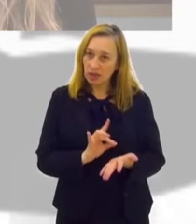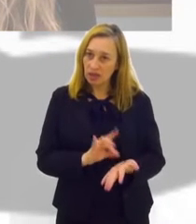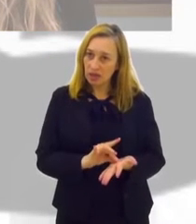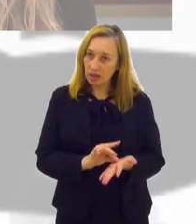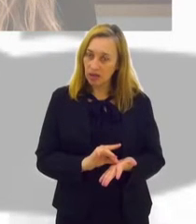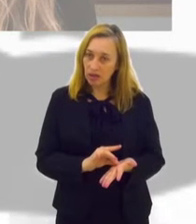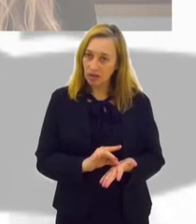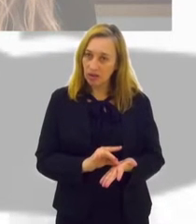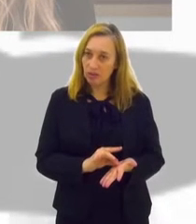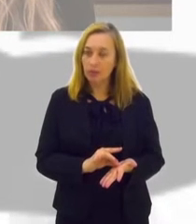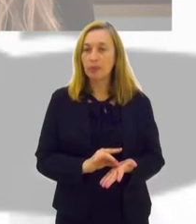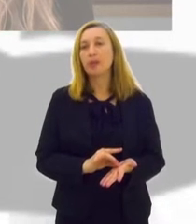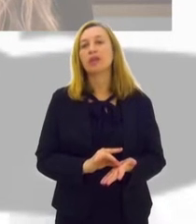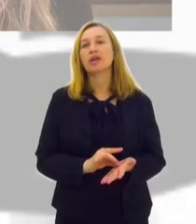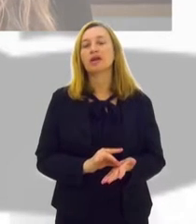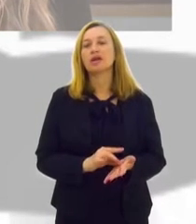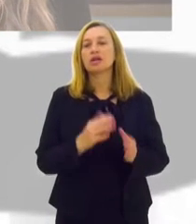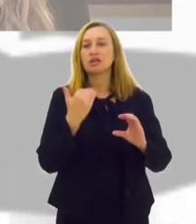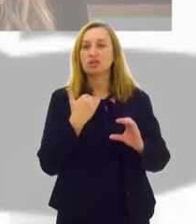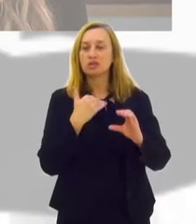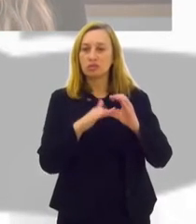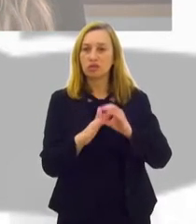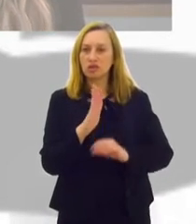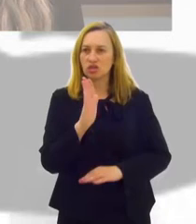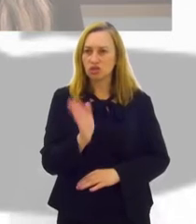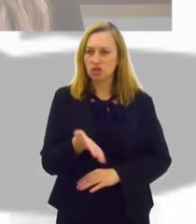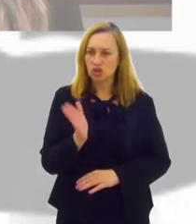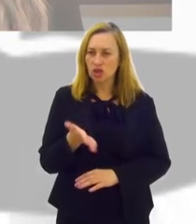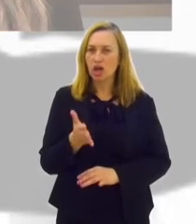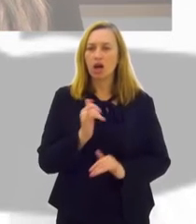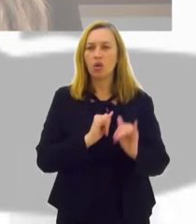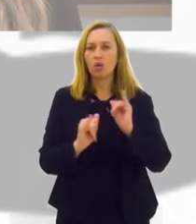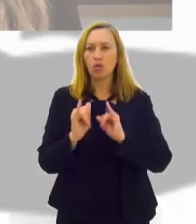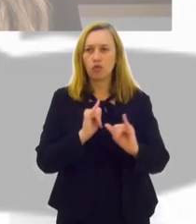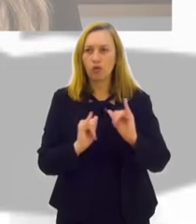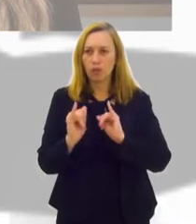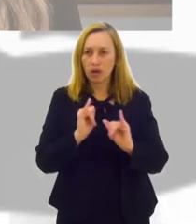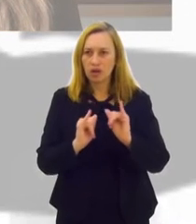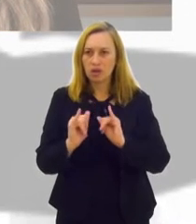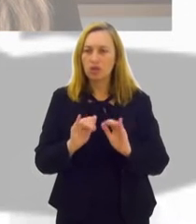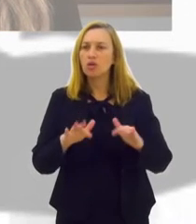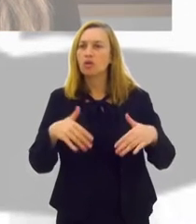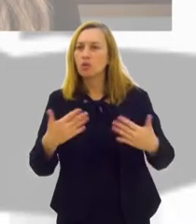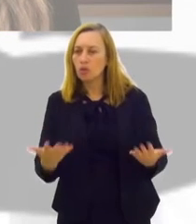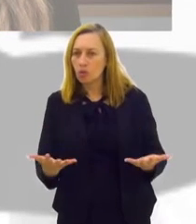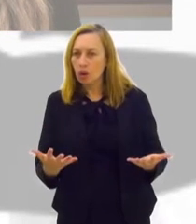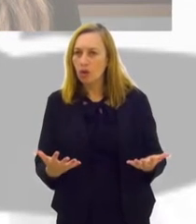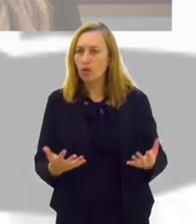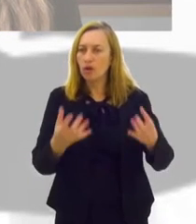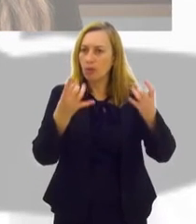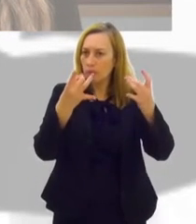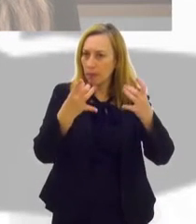verdade, eles, perante a Justiça Eleitoral, eles mandam, né, já uma informação de qual